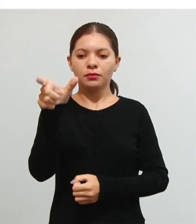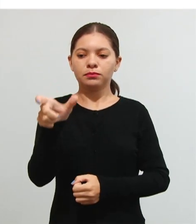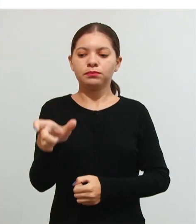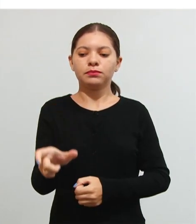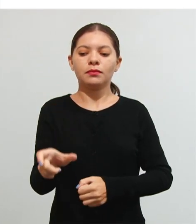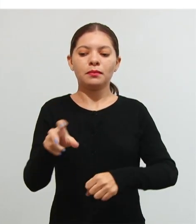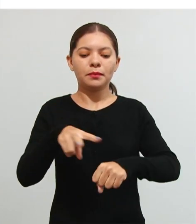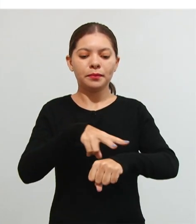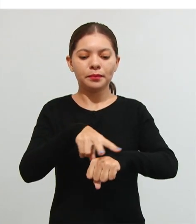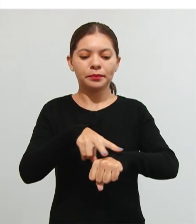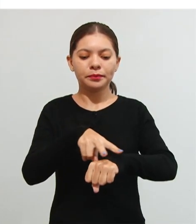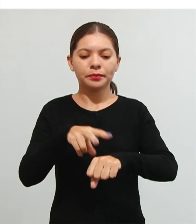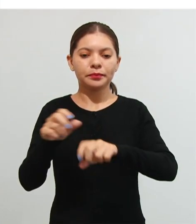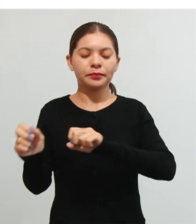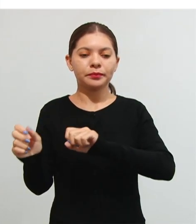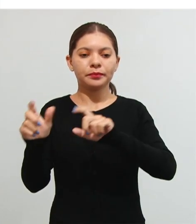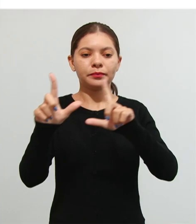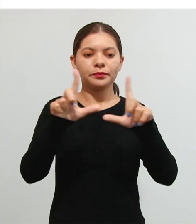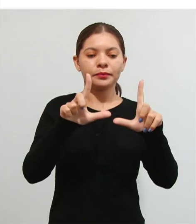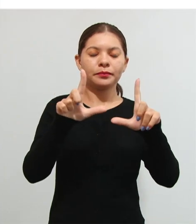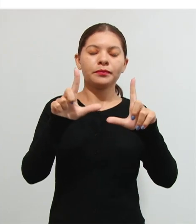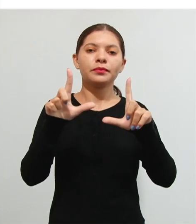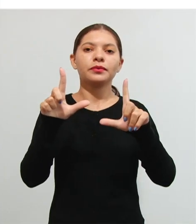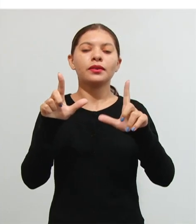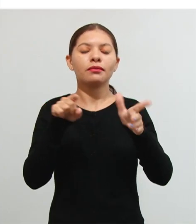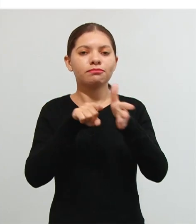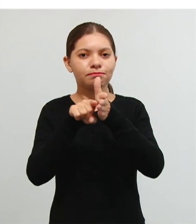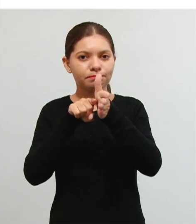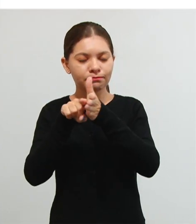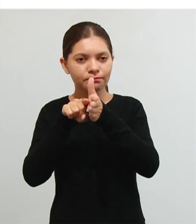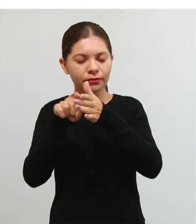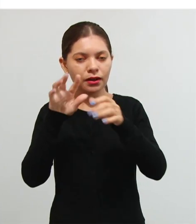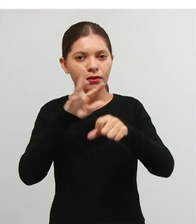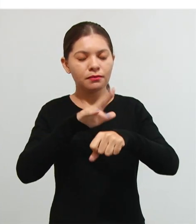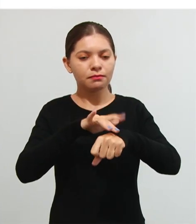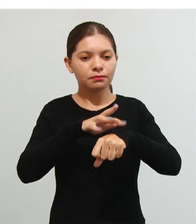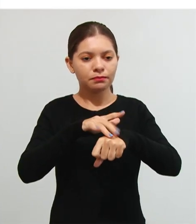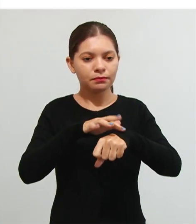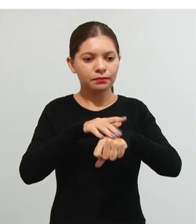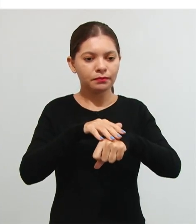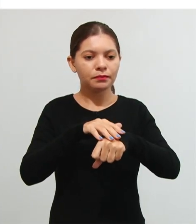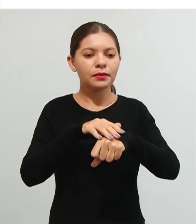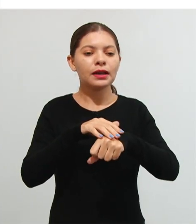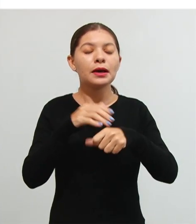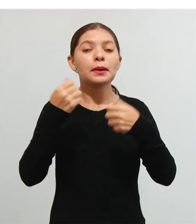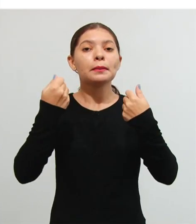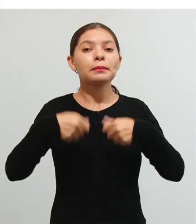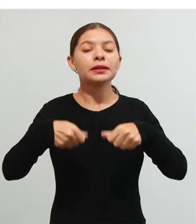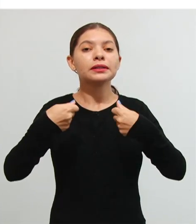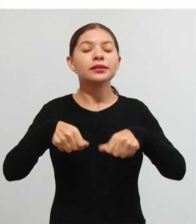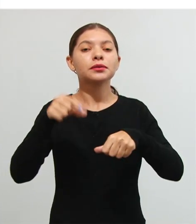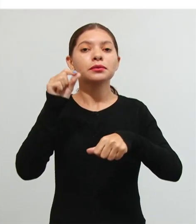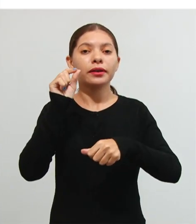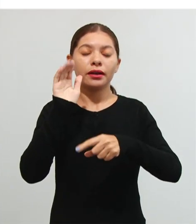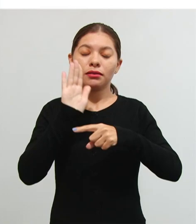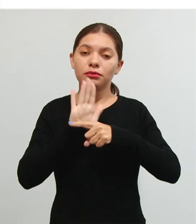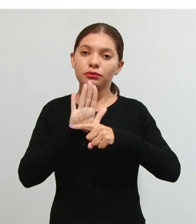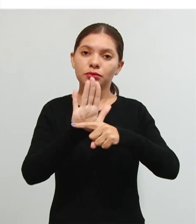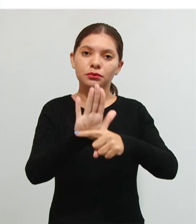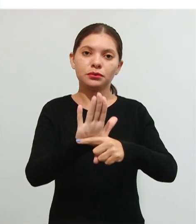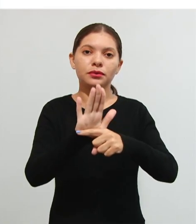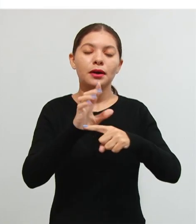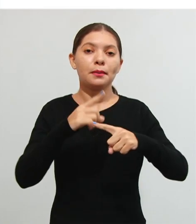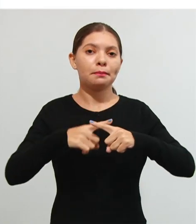leve, né, aquela pessoa diagnosticada com TEA leve, ele requer um suporte, mas ele